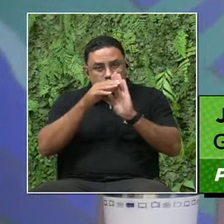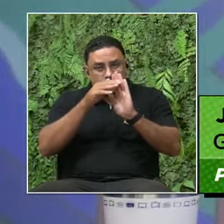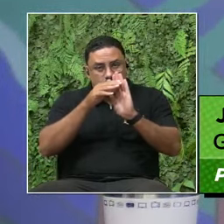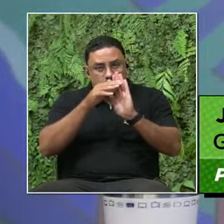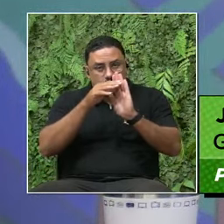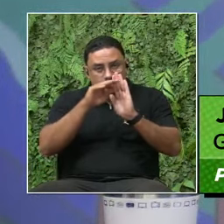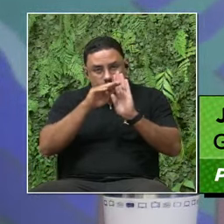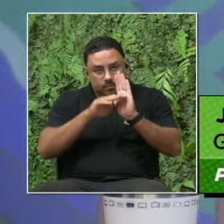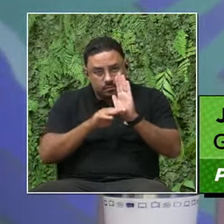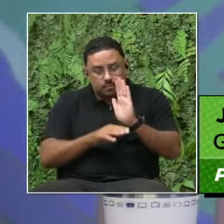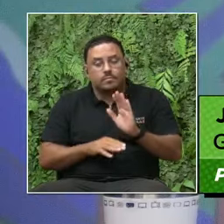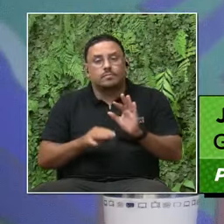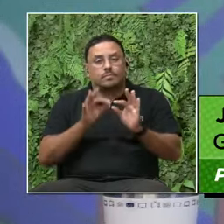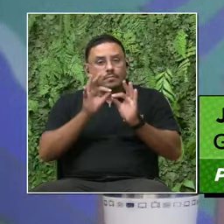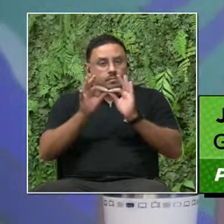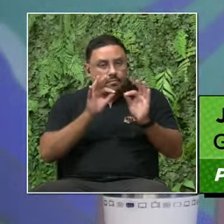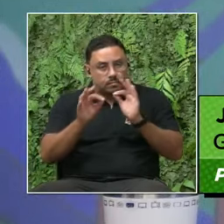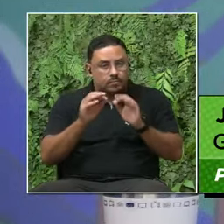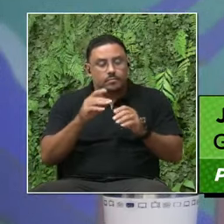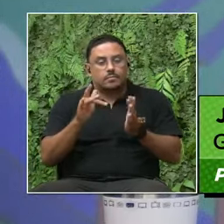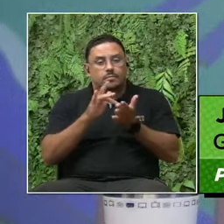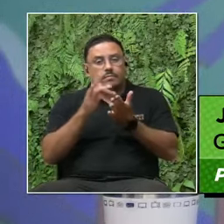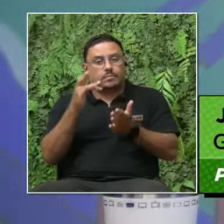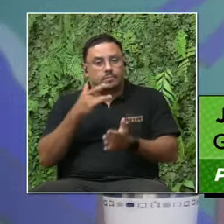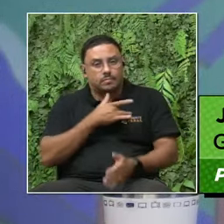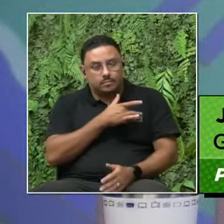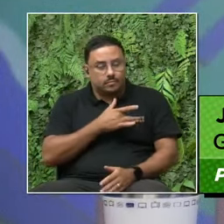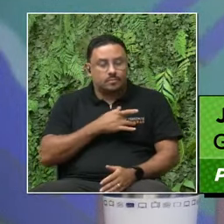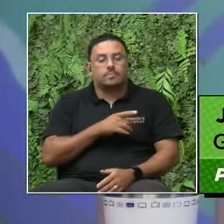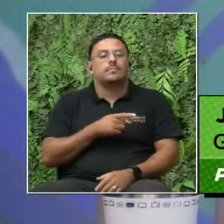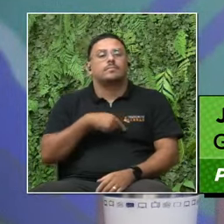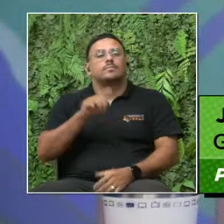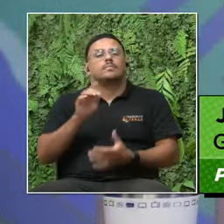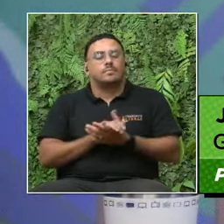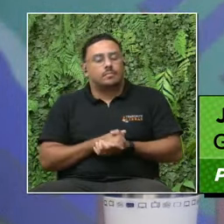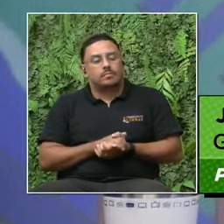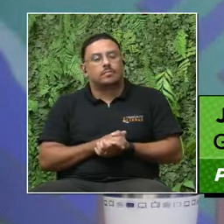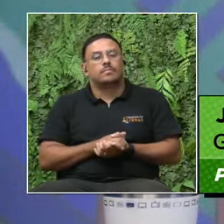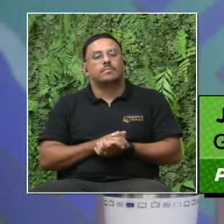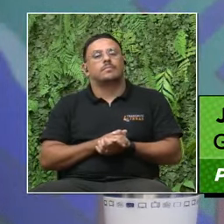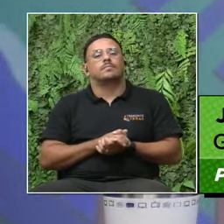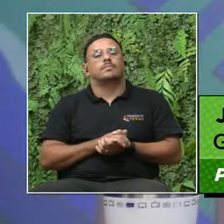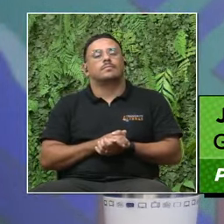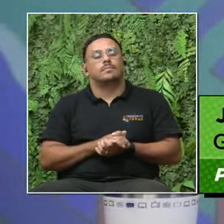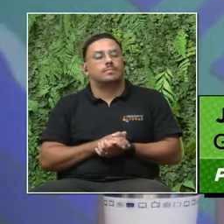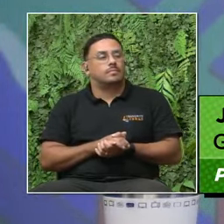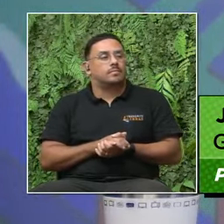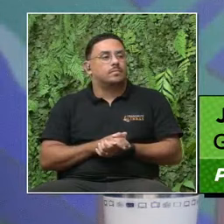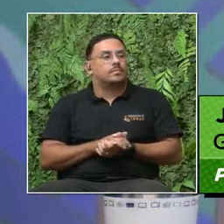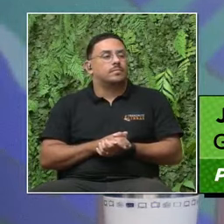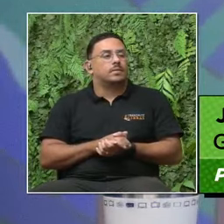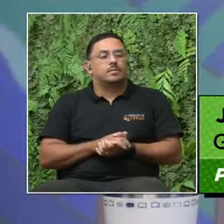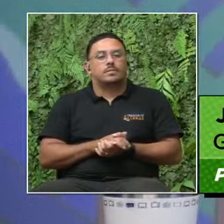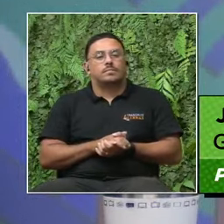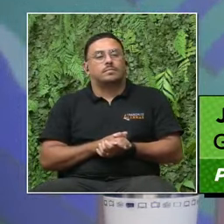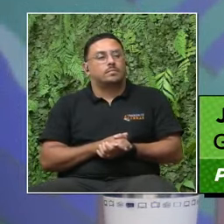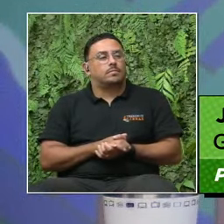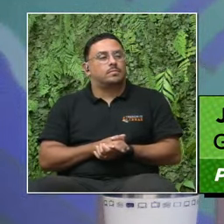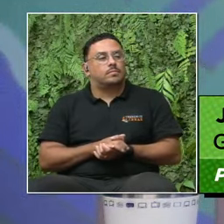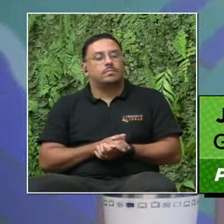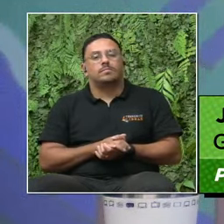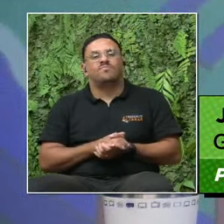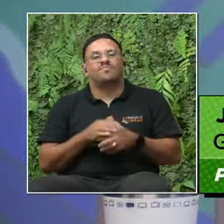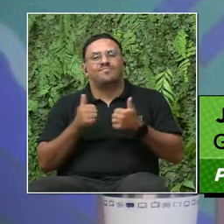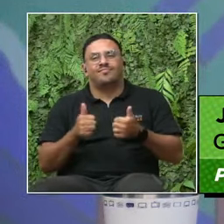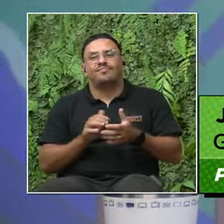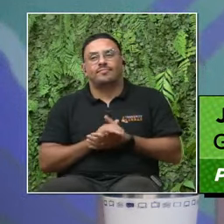Cruzeiro Beleza vai passar nada aqui não lá ele ai ai